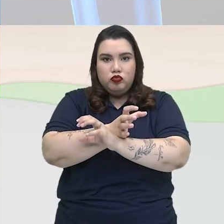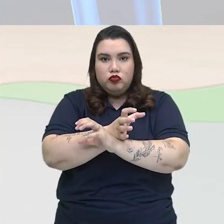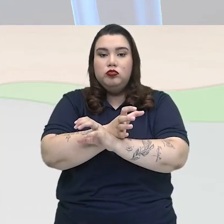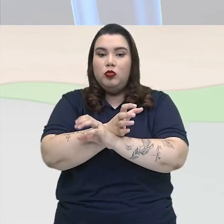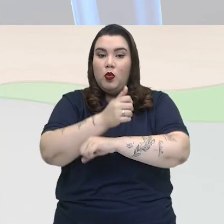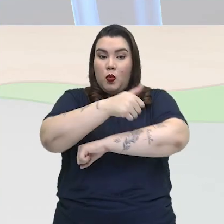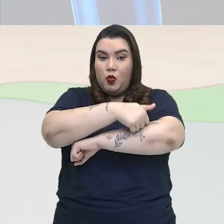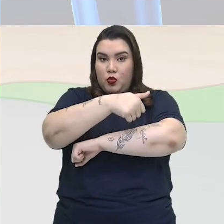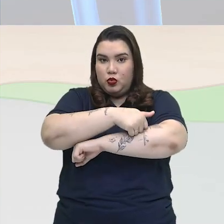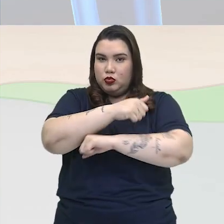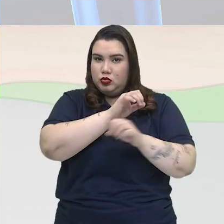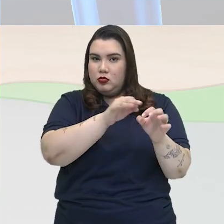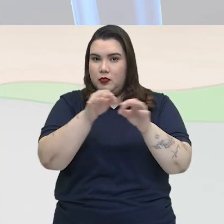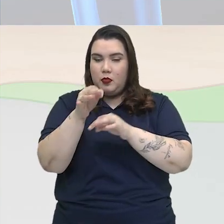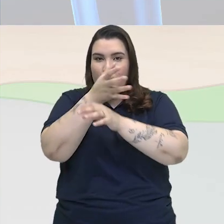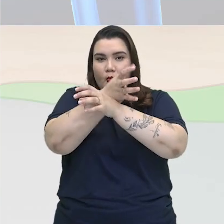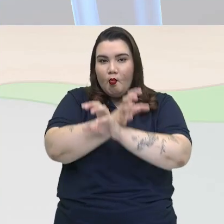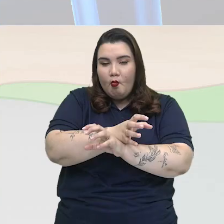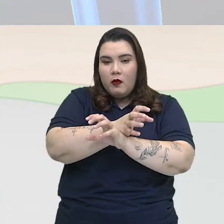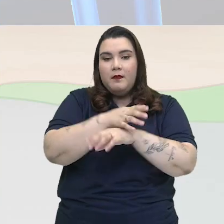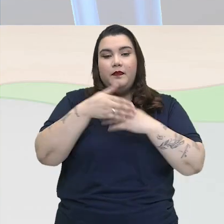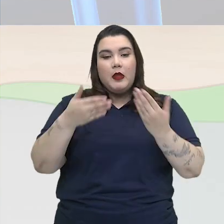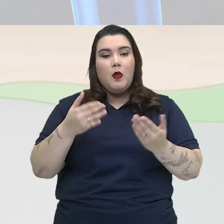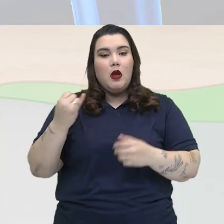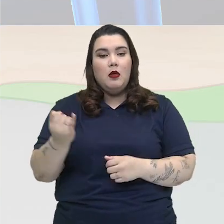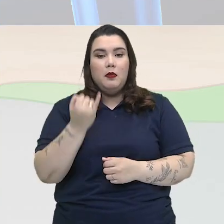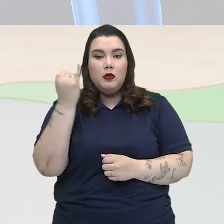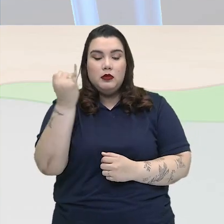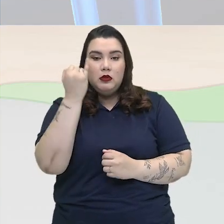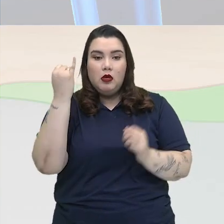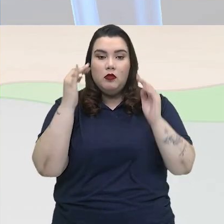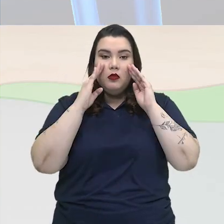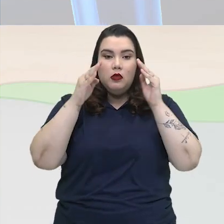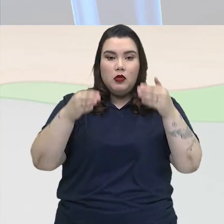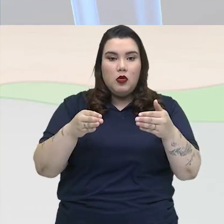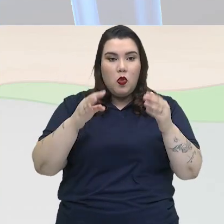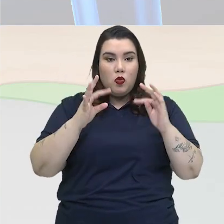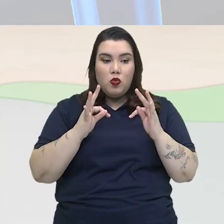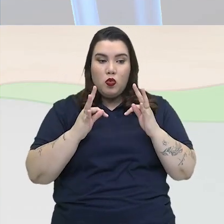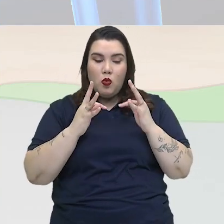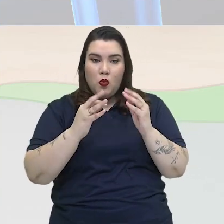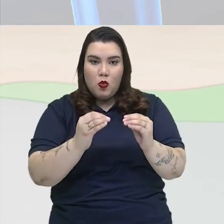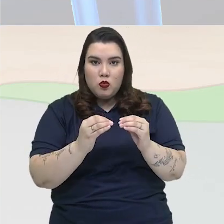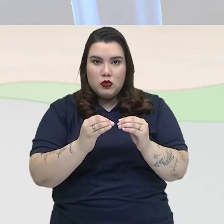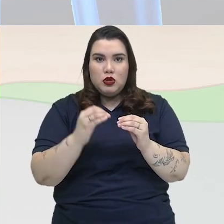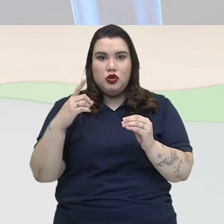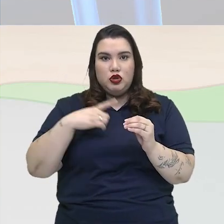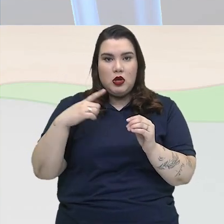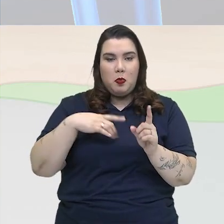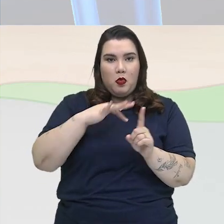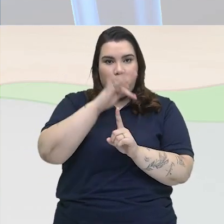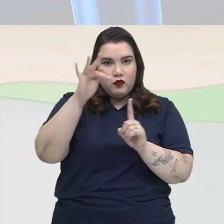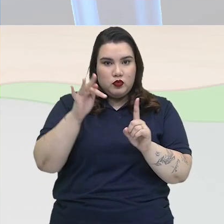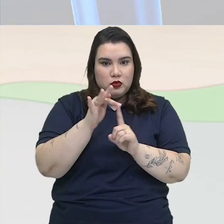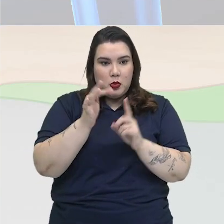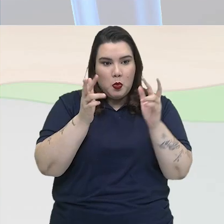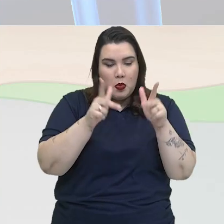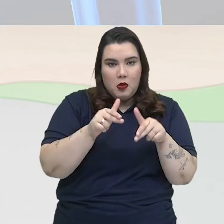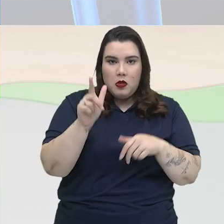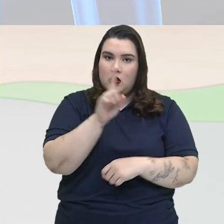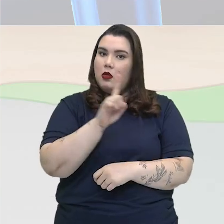esqueleto, sendo, portanto, fundamental aqui frisar que nem todas realizam